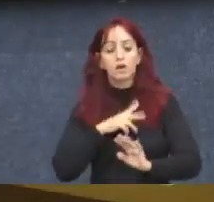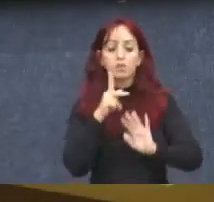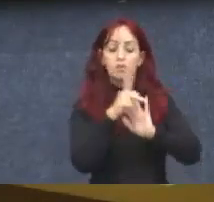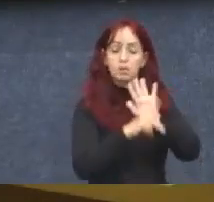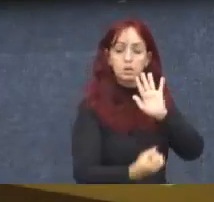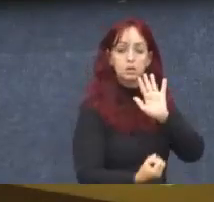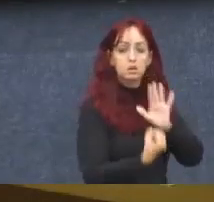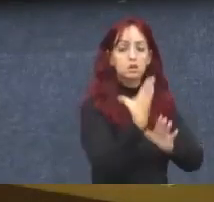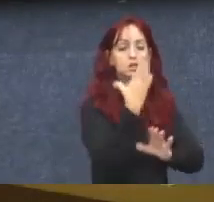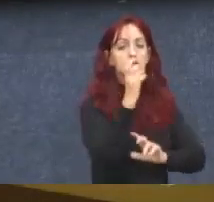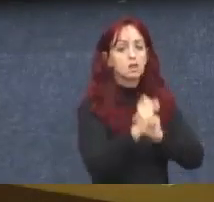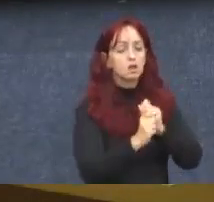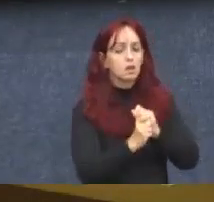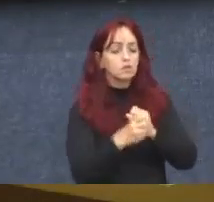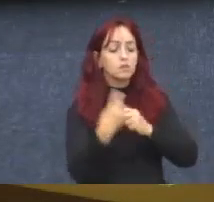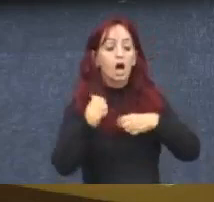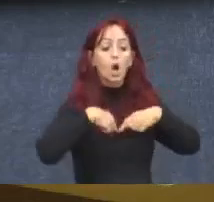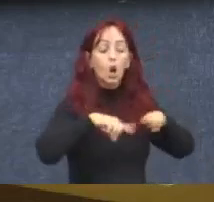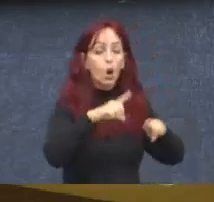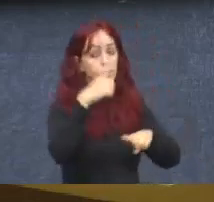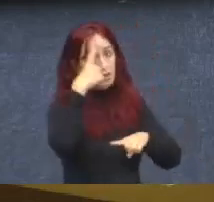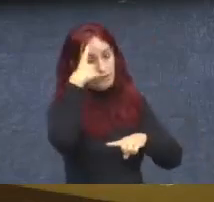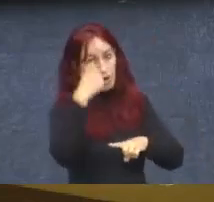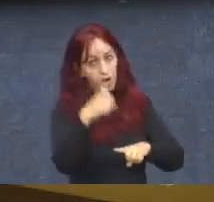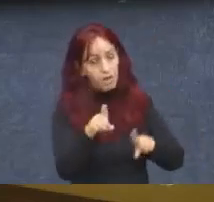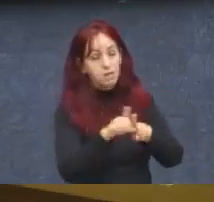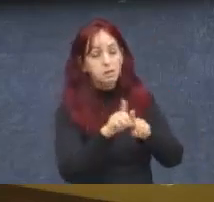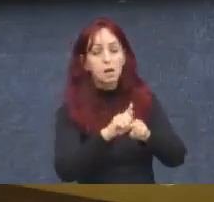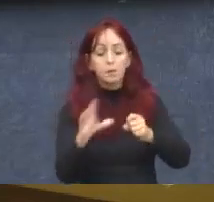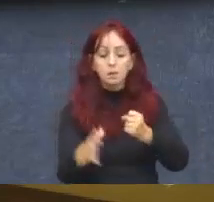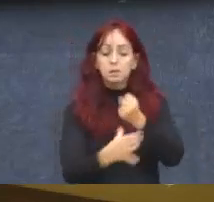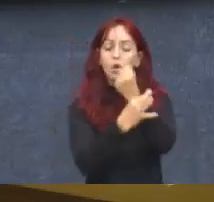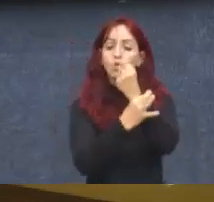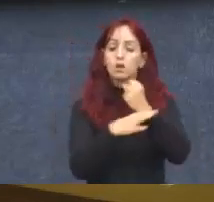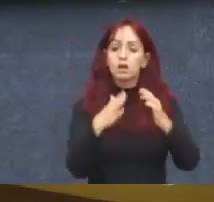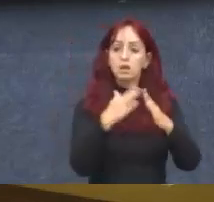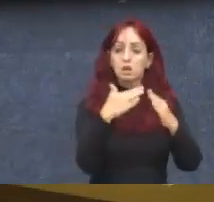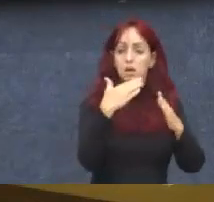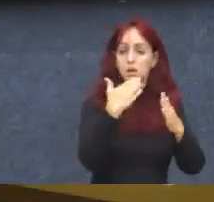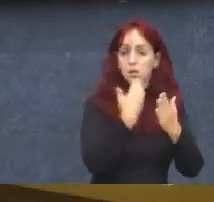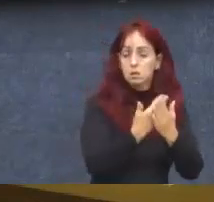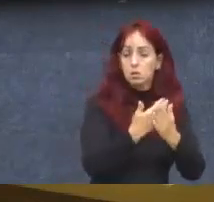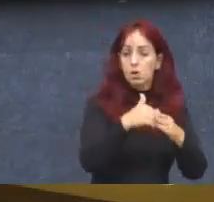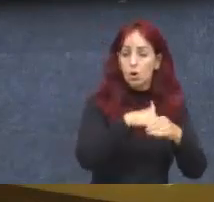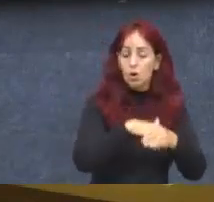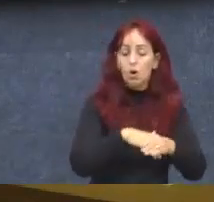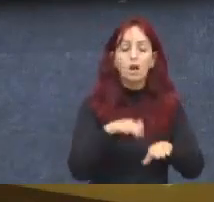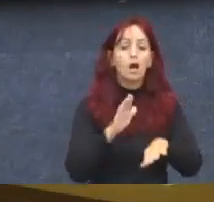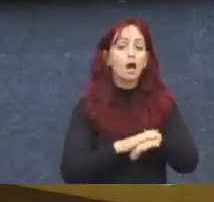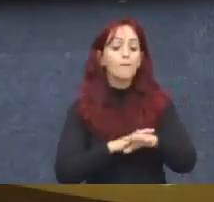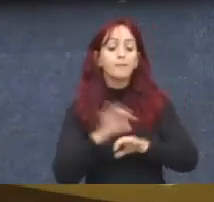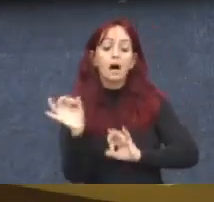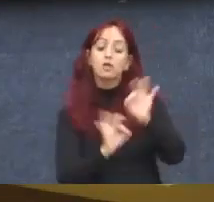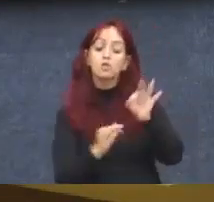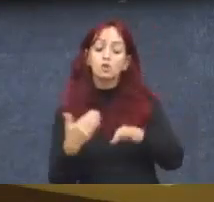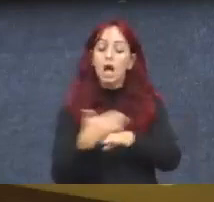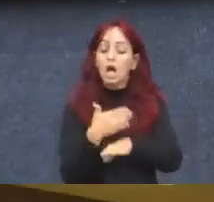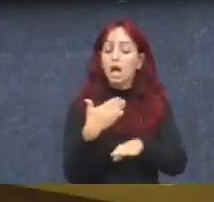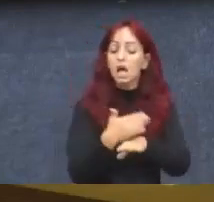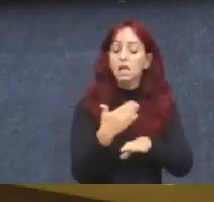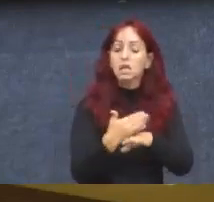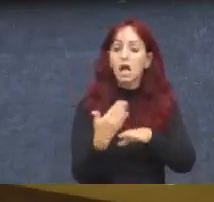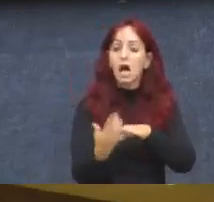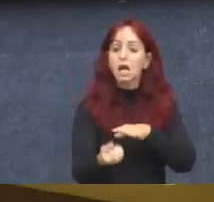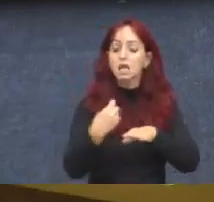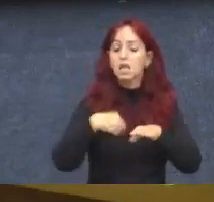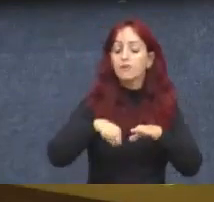para combater a violência, nós precisamos das forças de segurança nas escolas, maior controle na entrada e saída de pessoas nas nossas